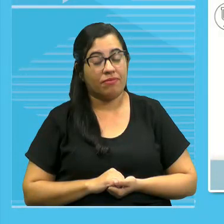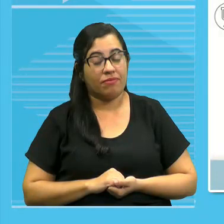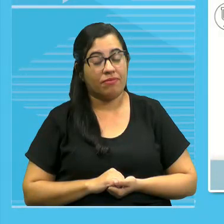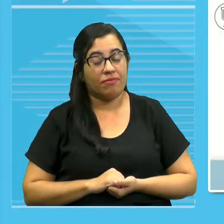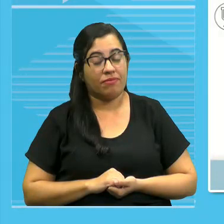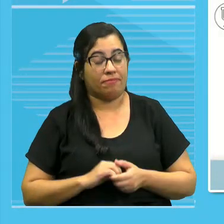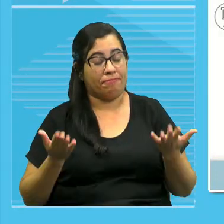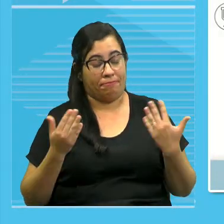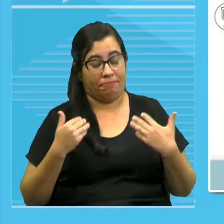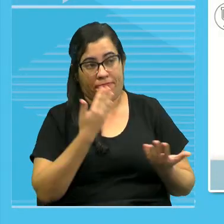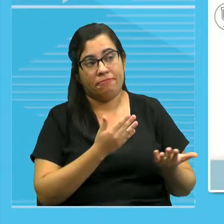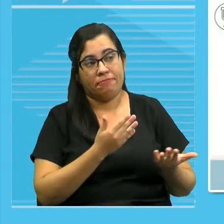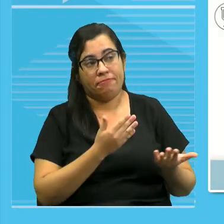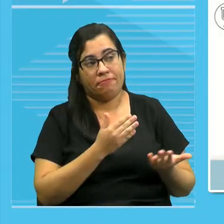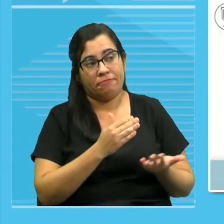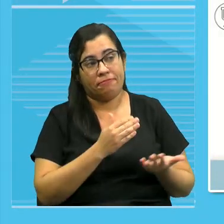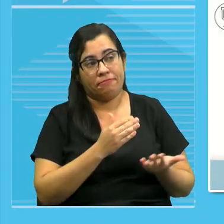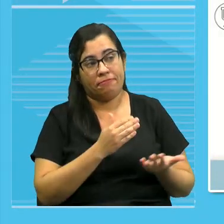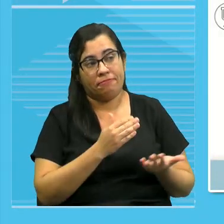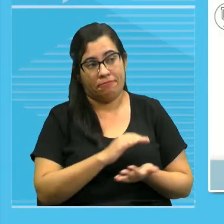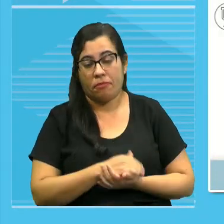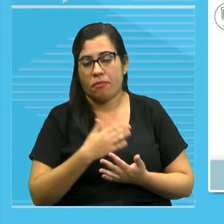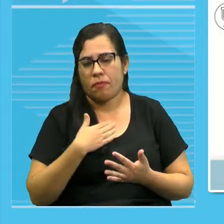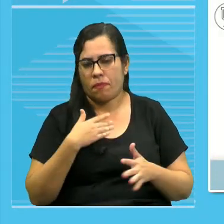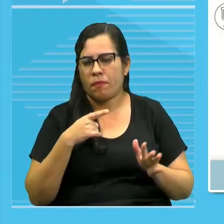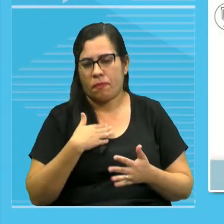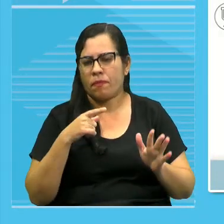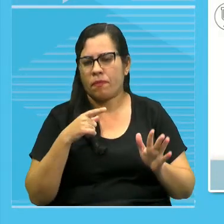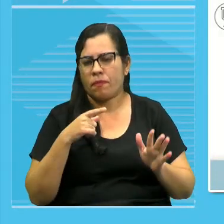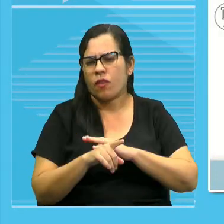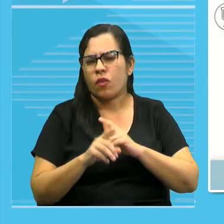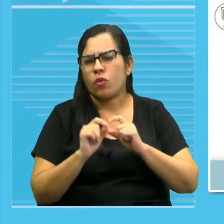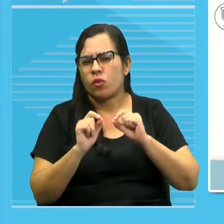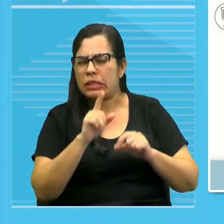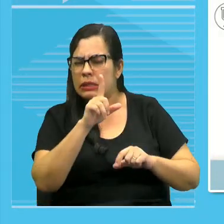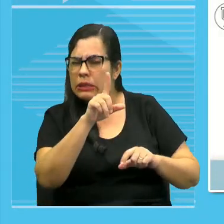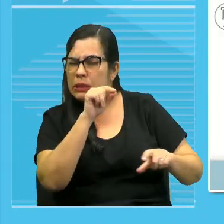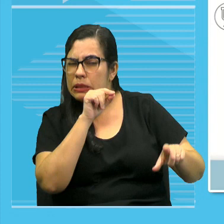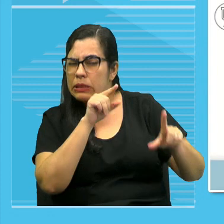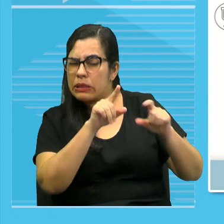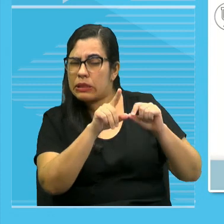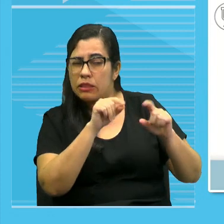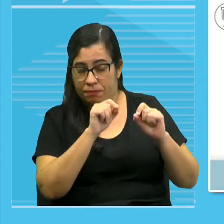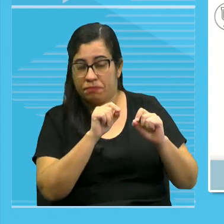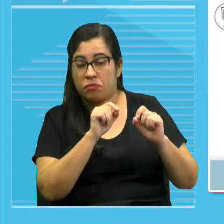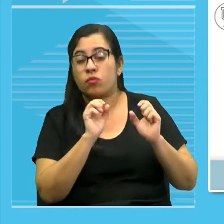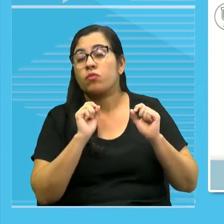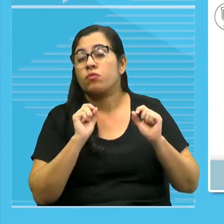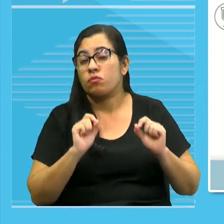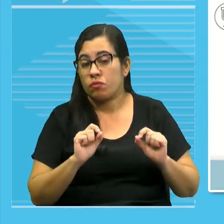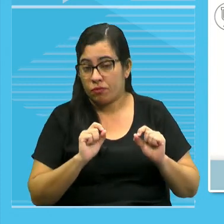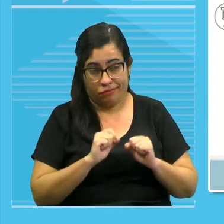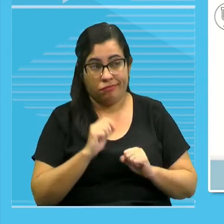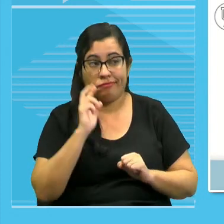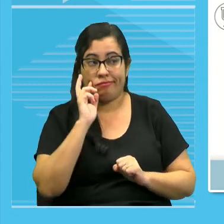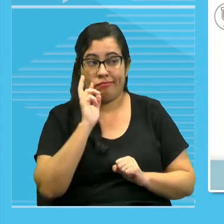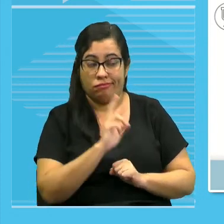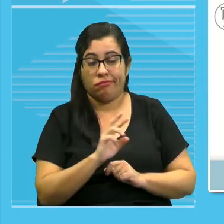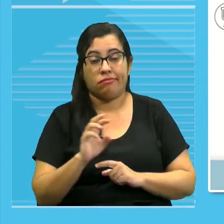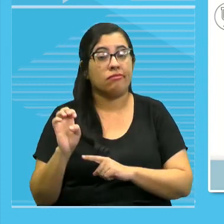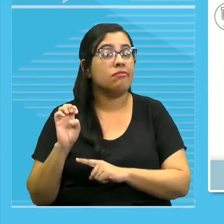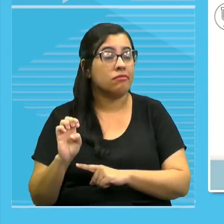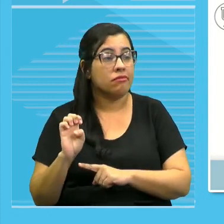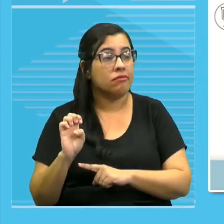vamos lá quando eu falo para fazer por eliminação é o seguinte Veja a letra e né